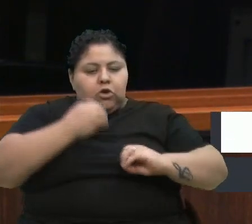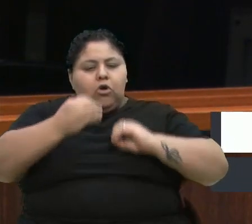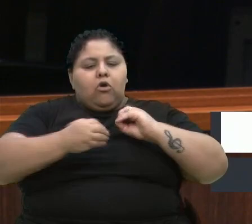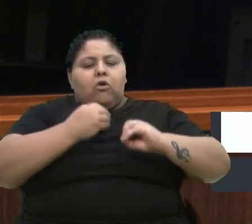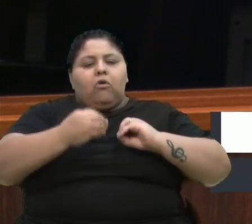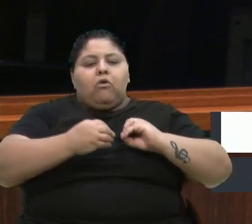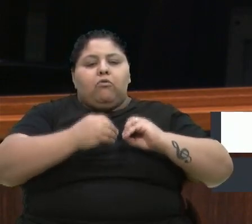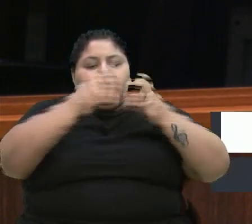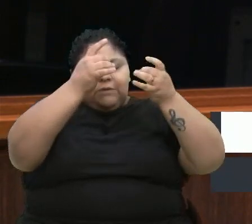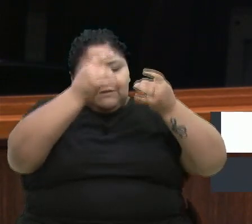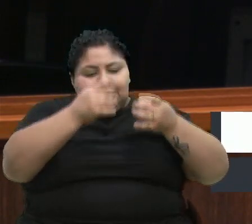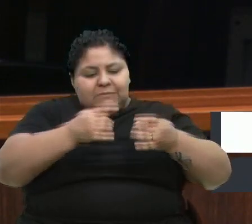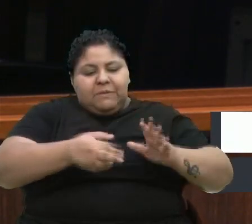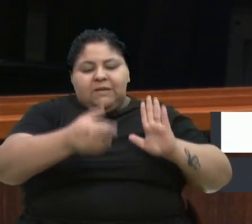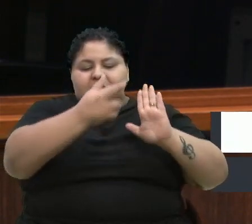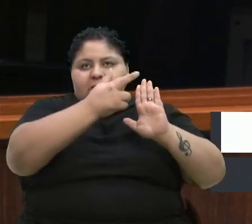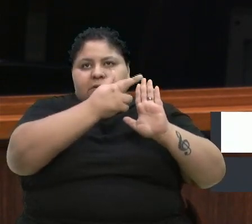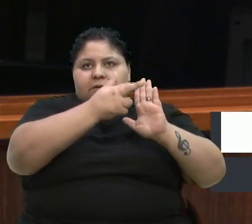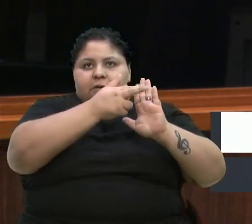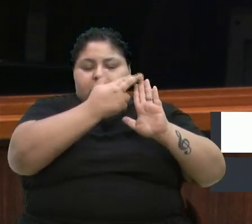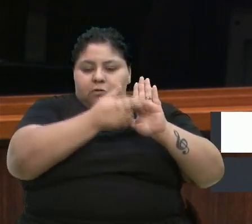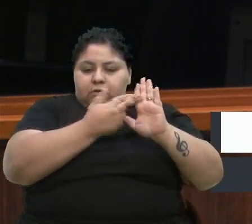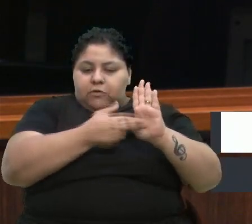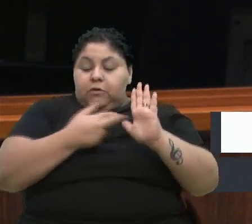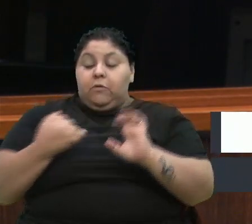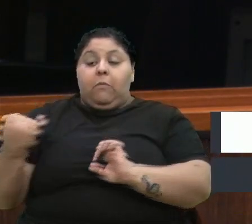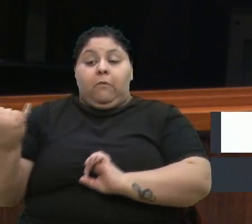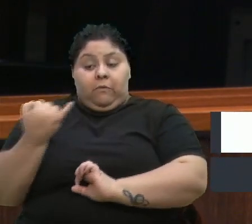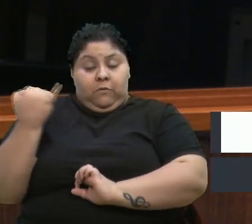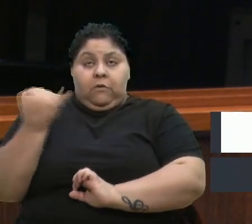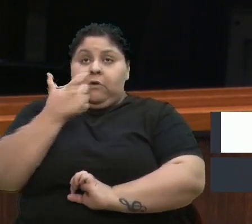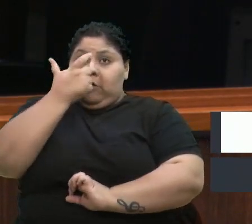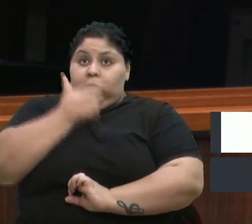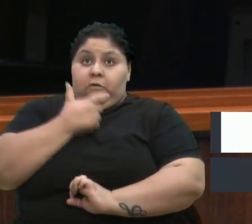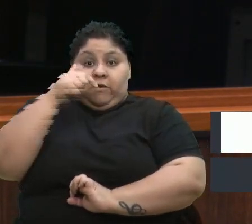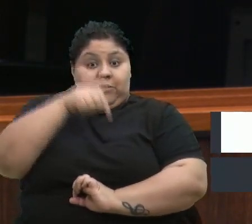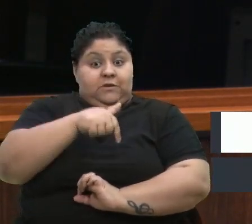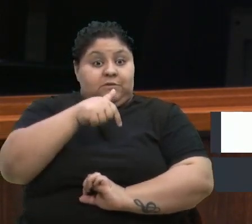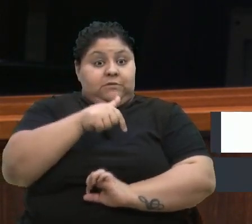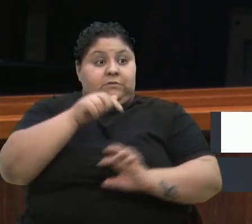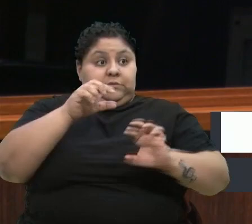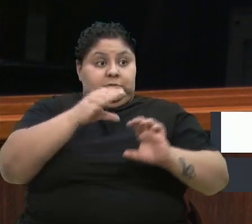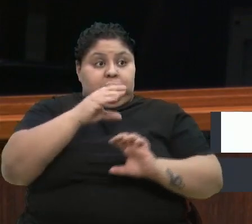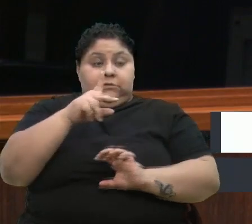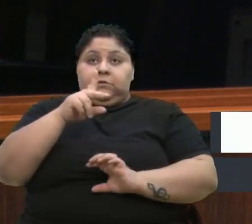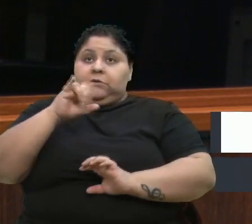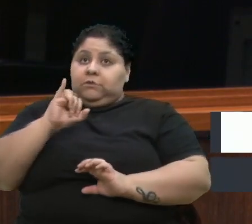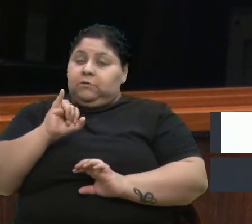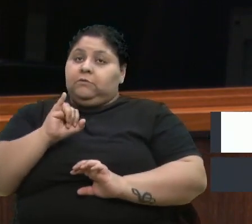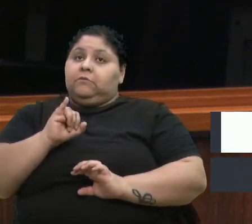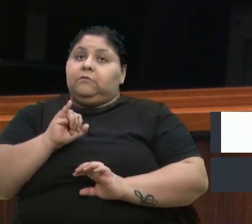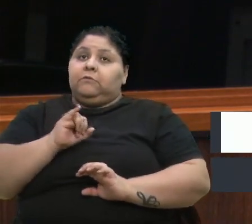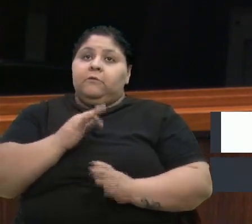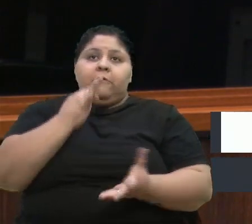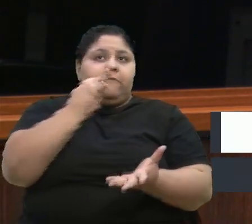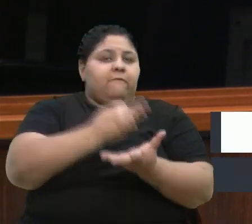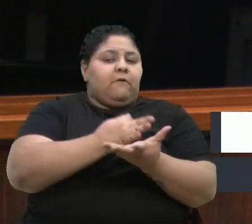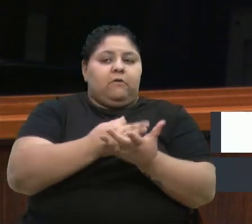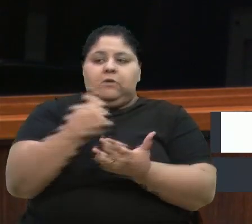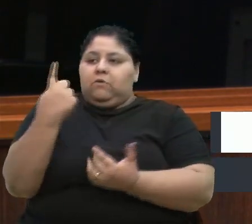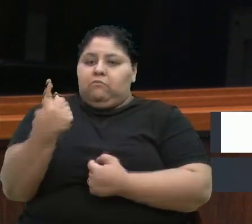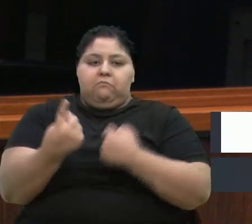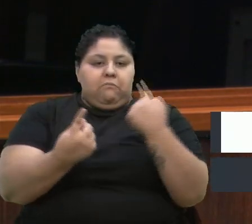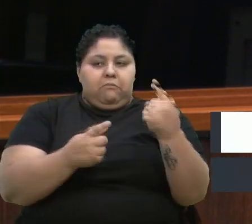regimento. E que é muito importante, eu acho que esta CPI, eventualmente falta uma ou outra